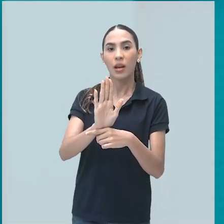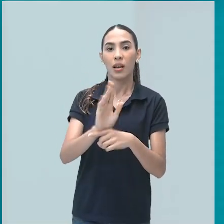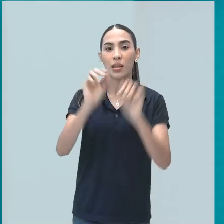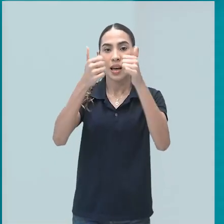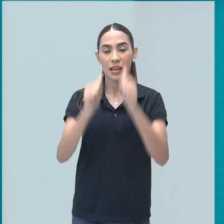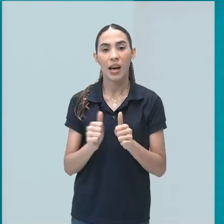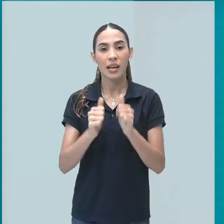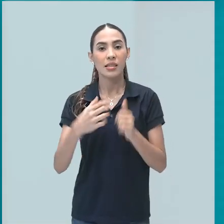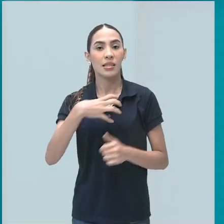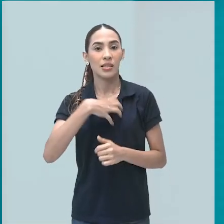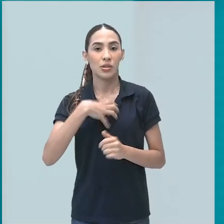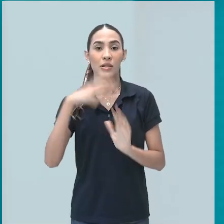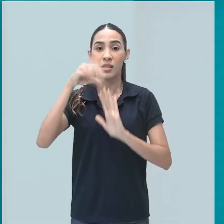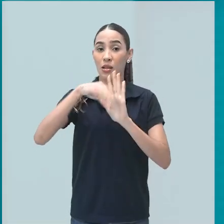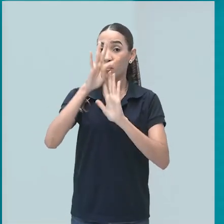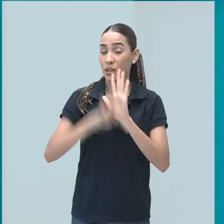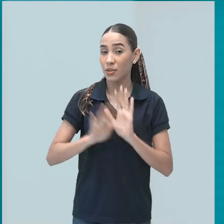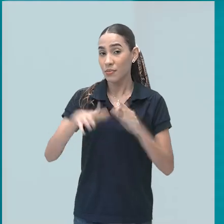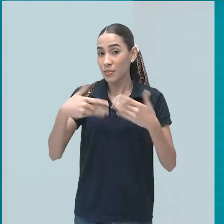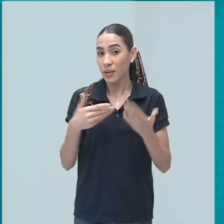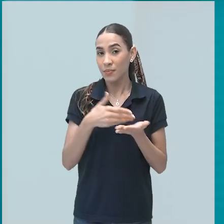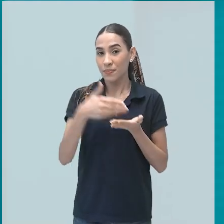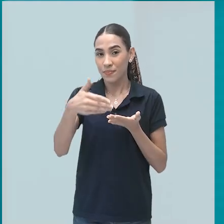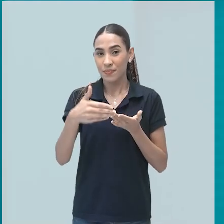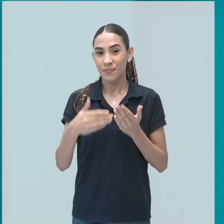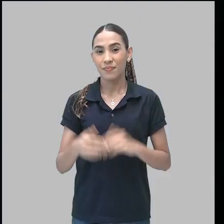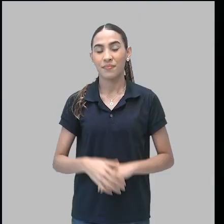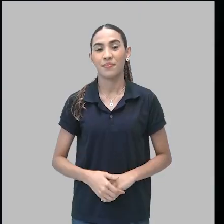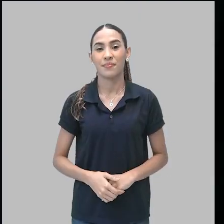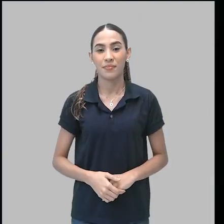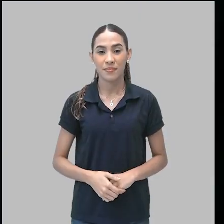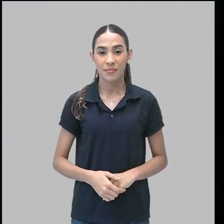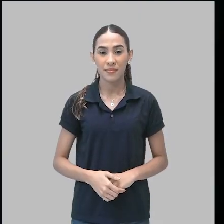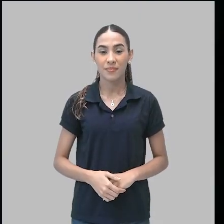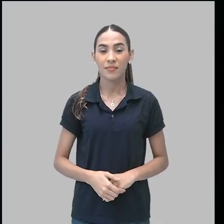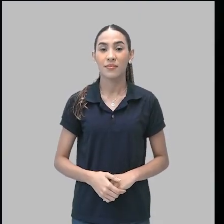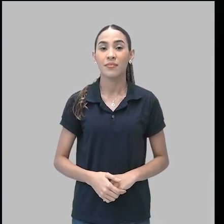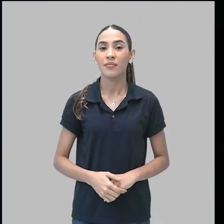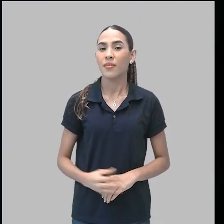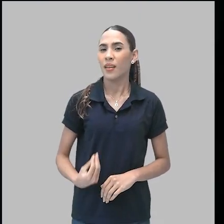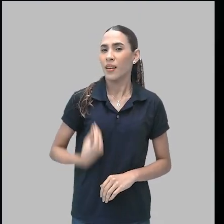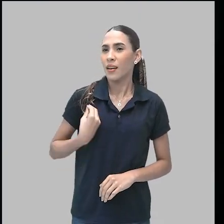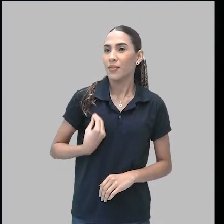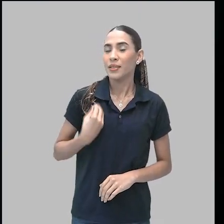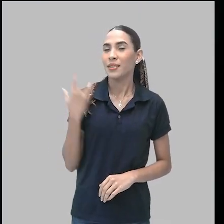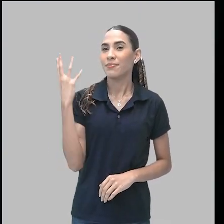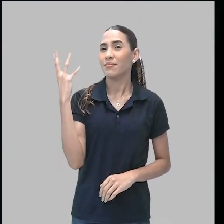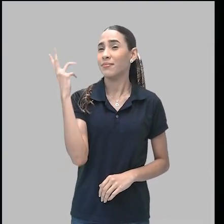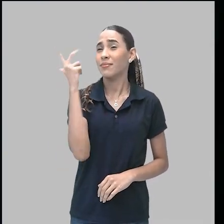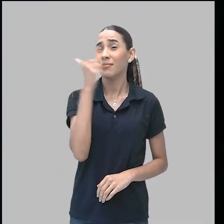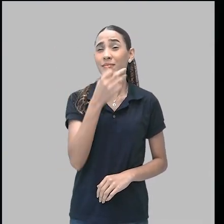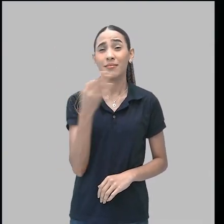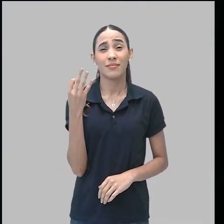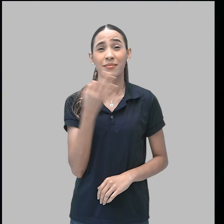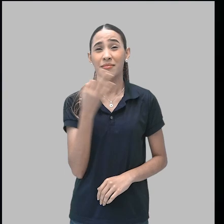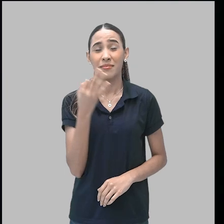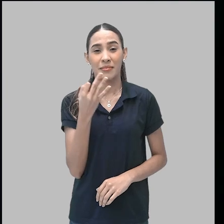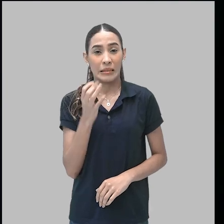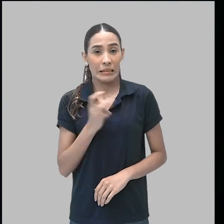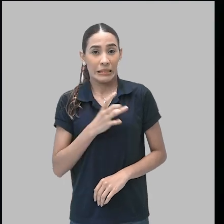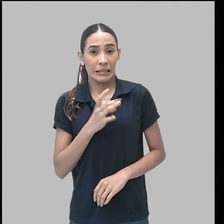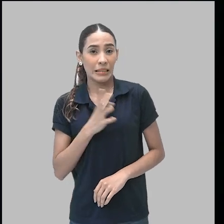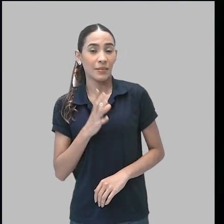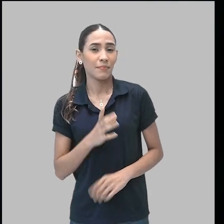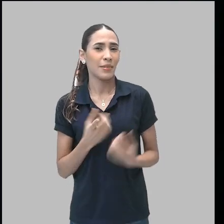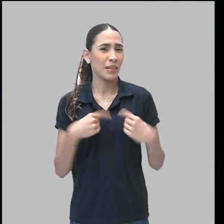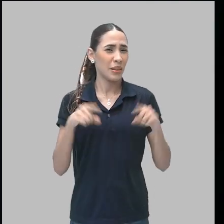dos sentidos do texto. Então, vamos ao nosso texto. A vida é tão bela que chega a dar medo. Não